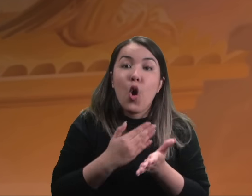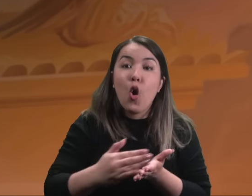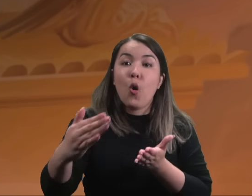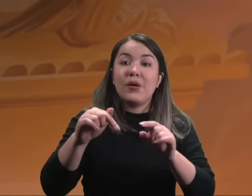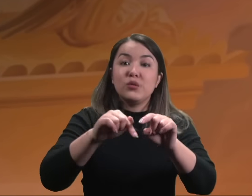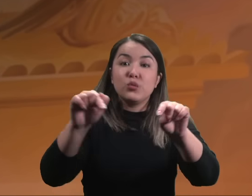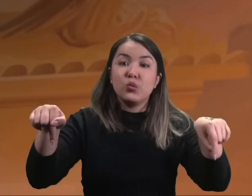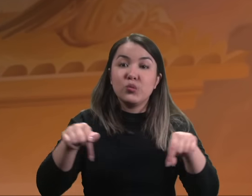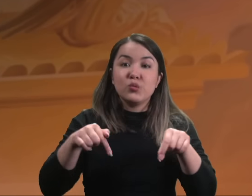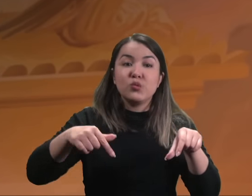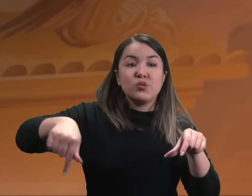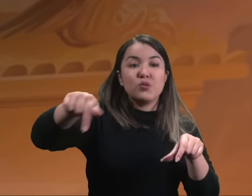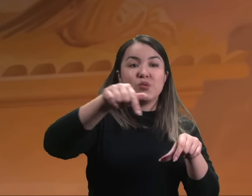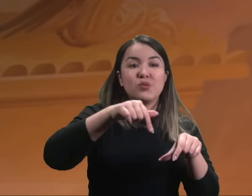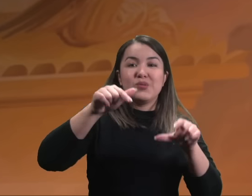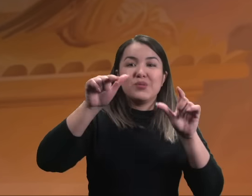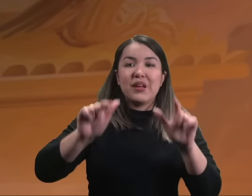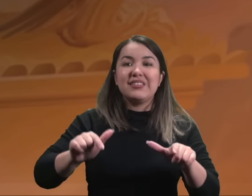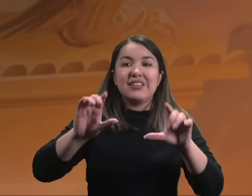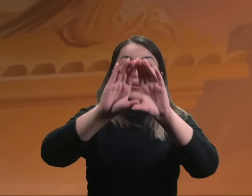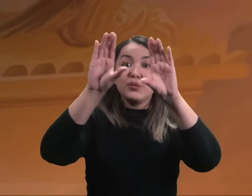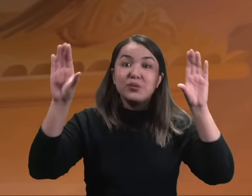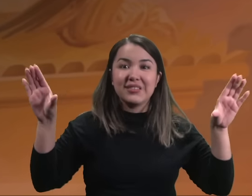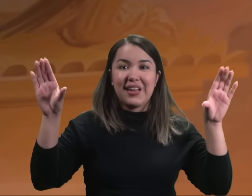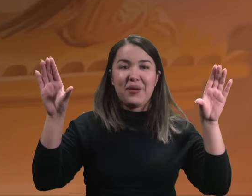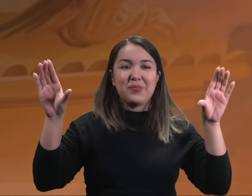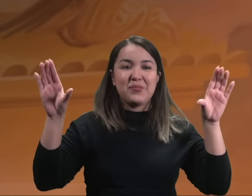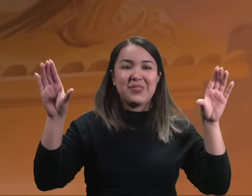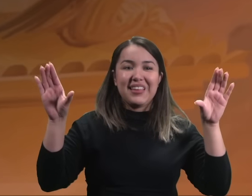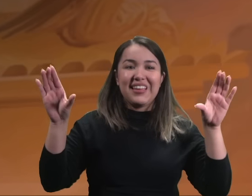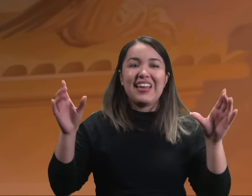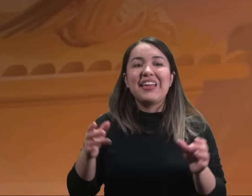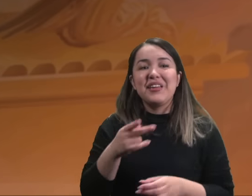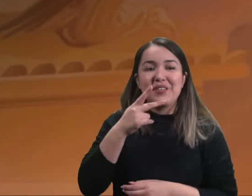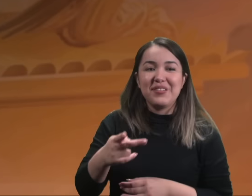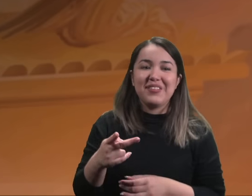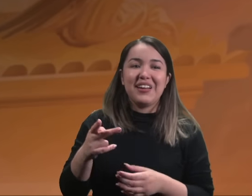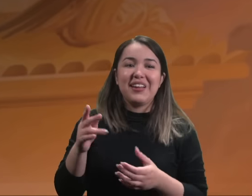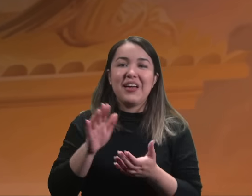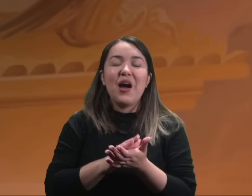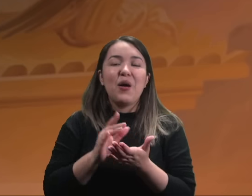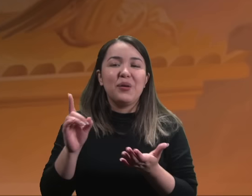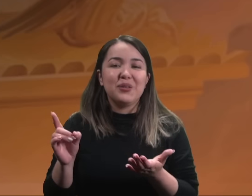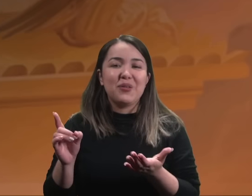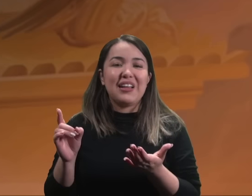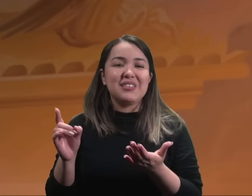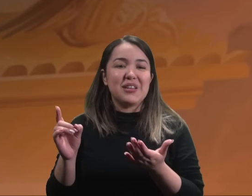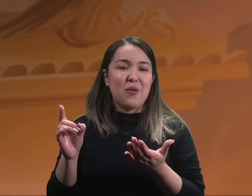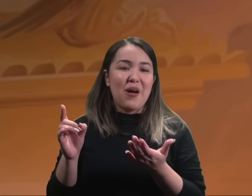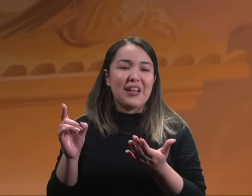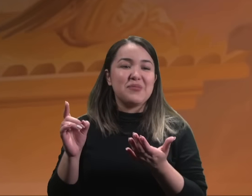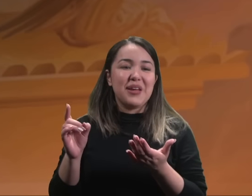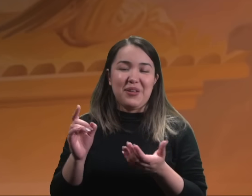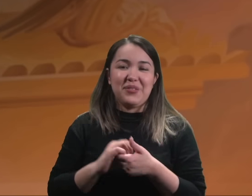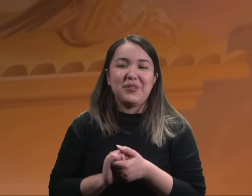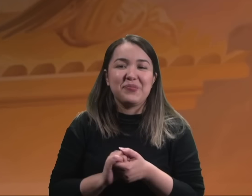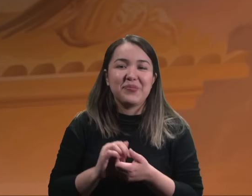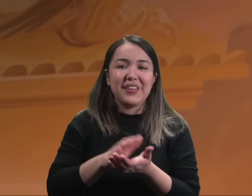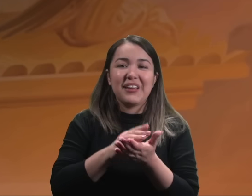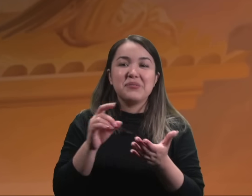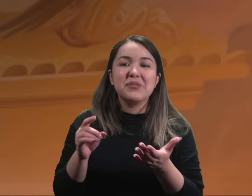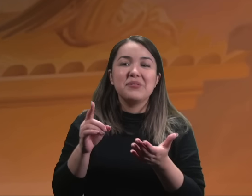nos céus e diz a palavra do senhor não eu a palavra do Senhor nos